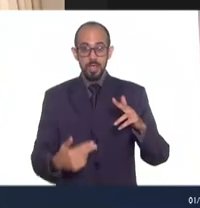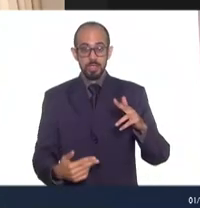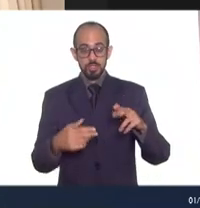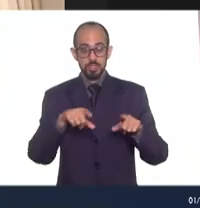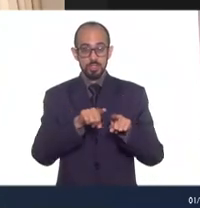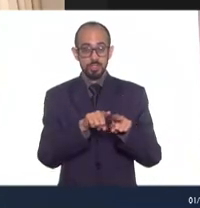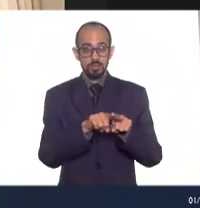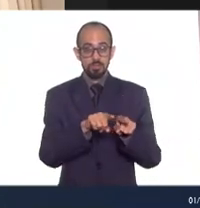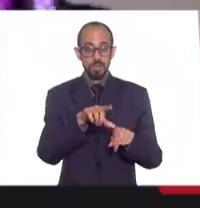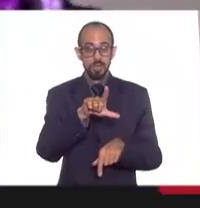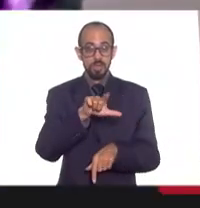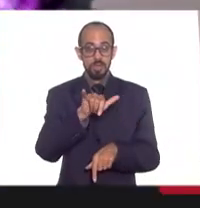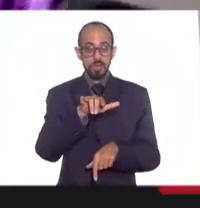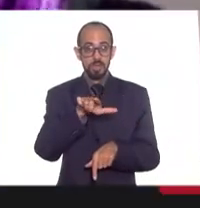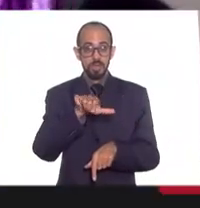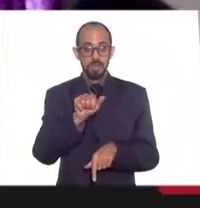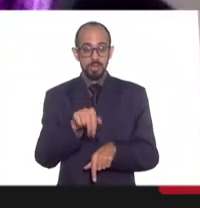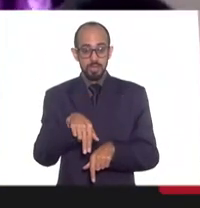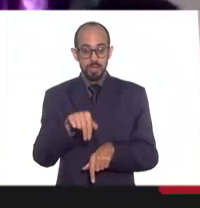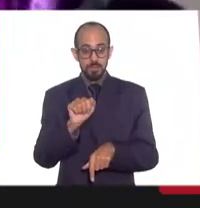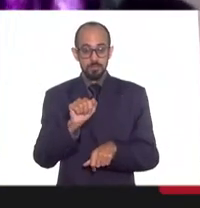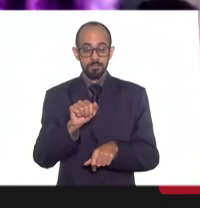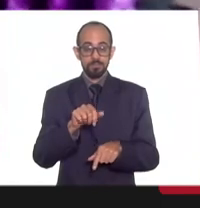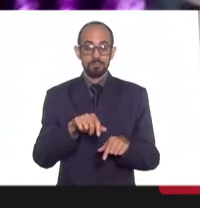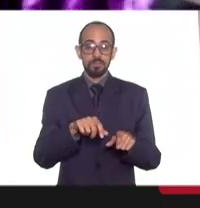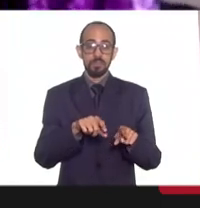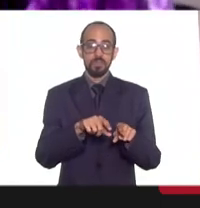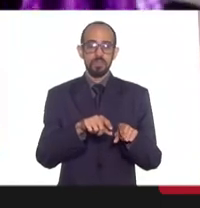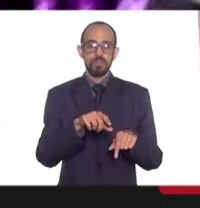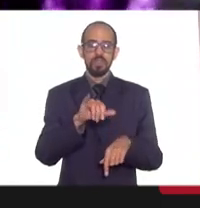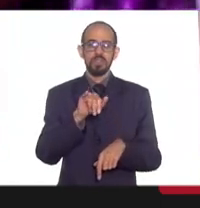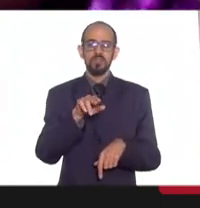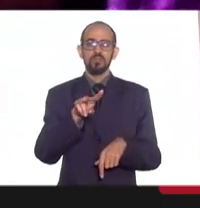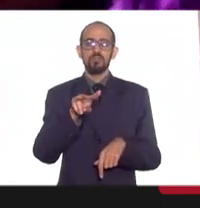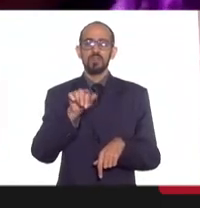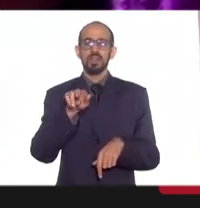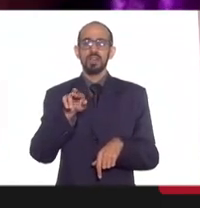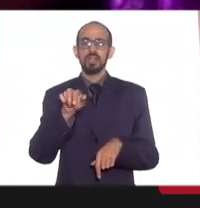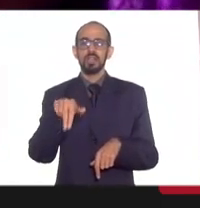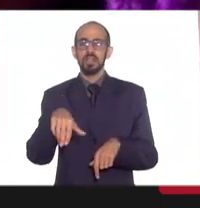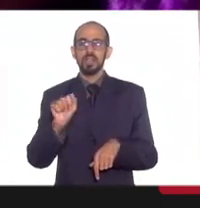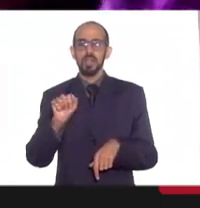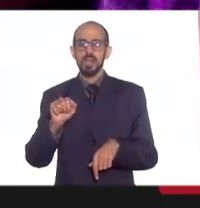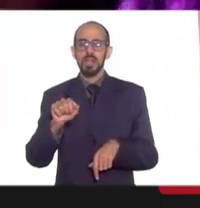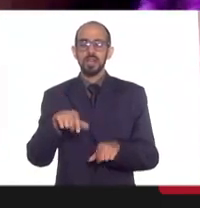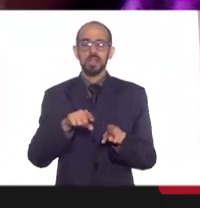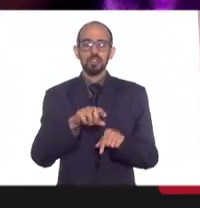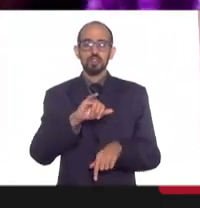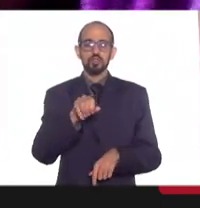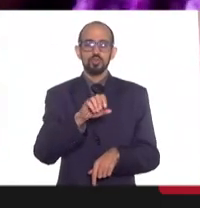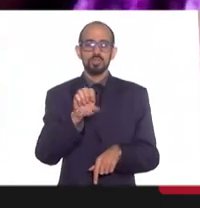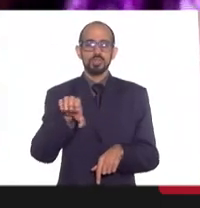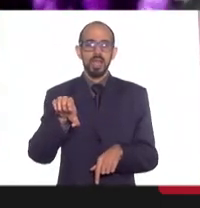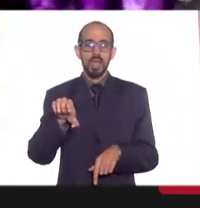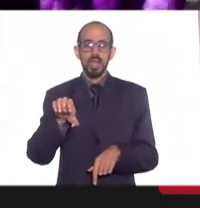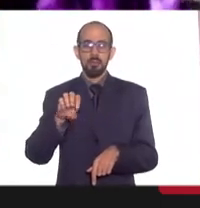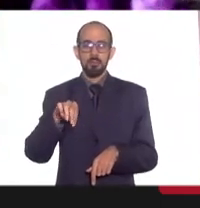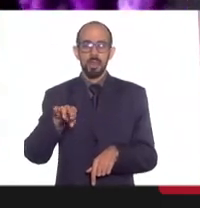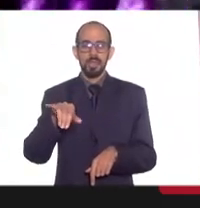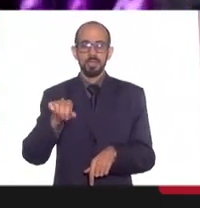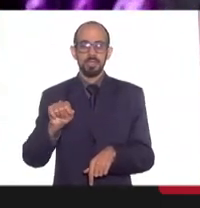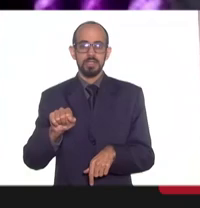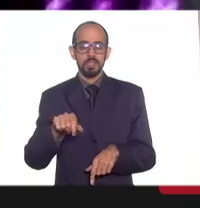Lia Calabre, obrigada a todos, Ivana, José Maria, também aqui a nossa